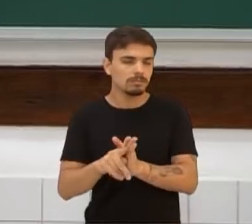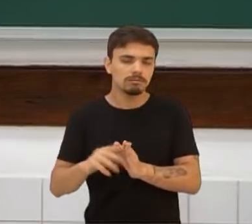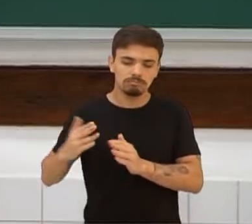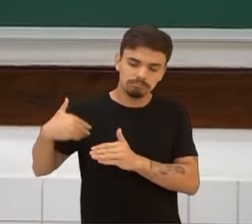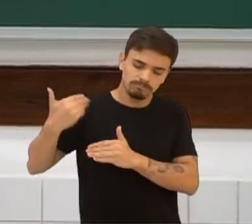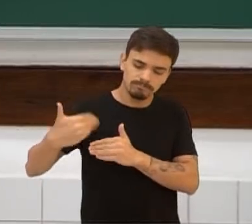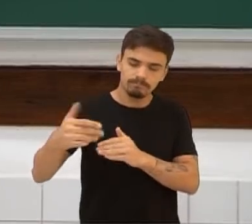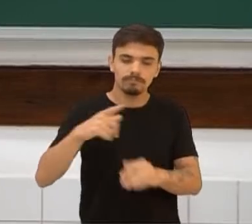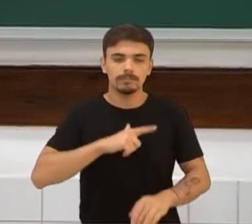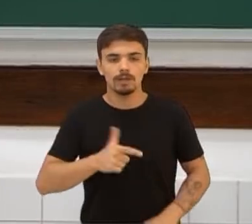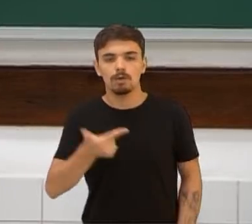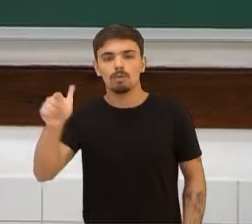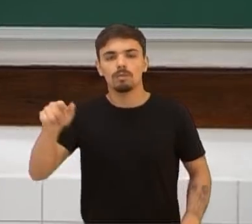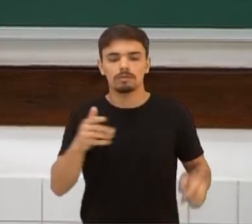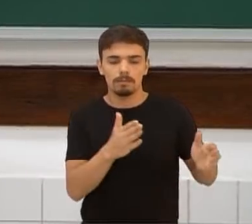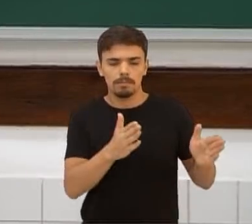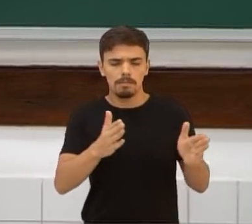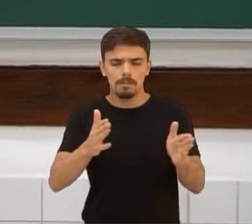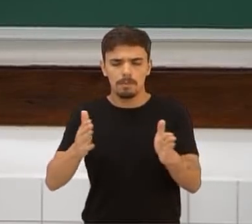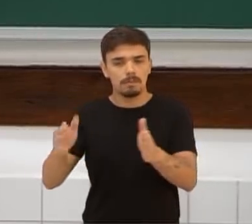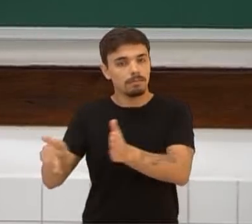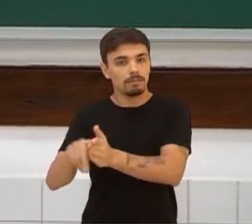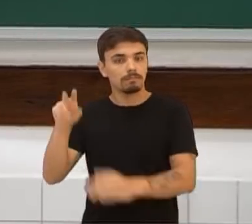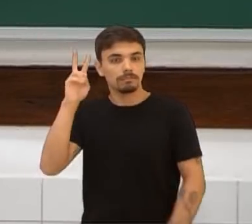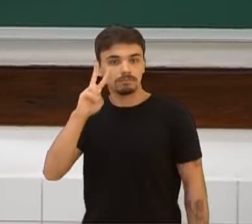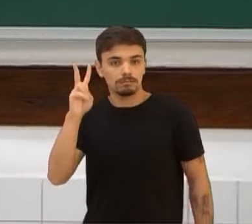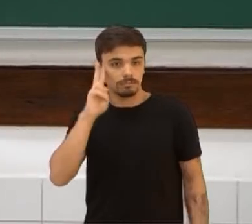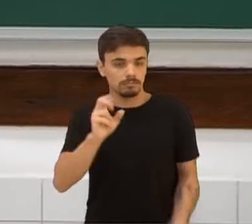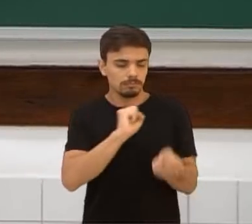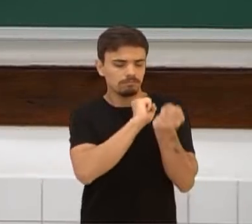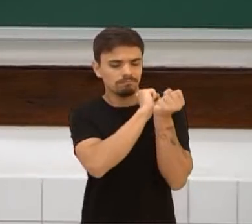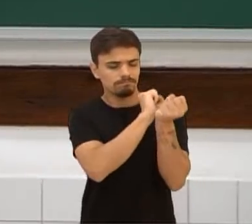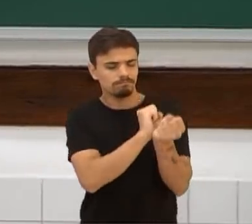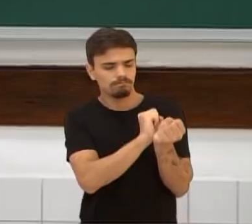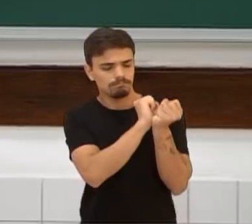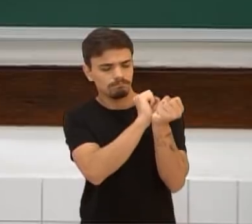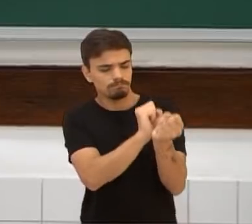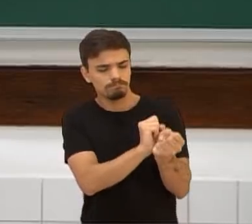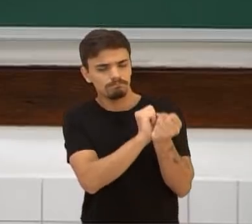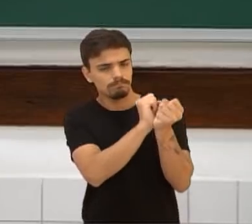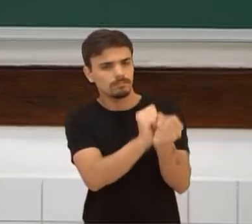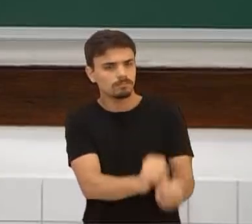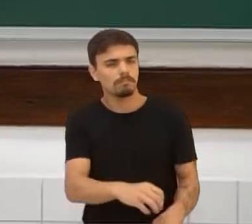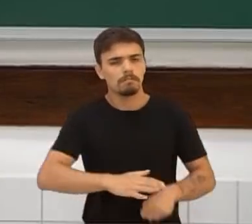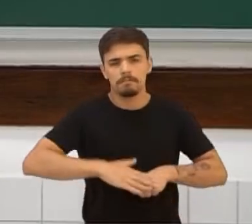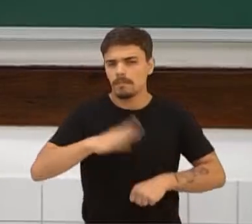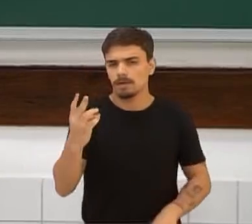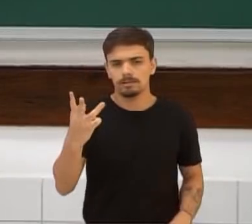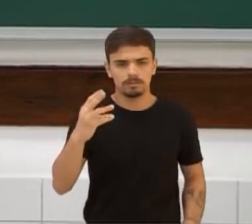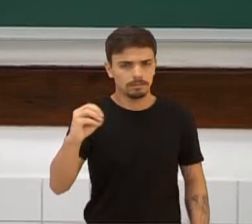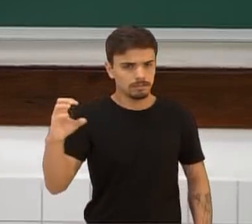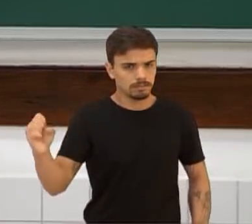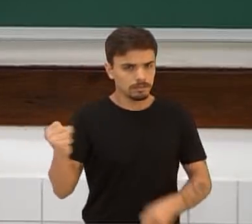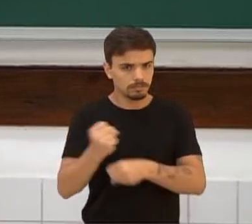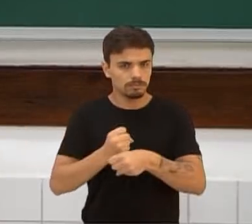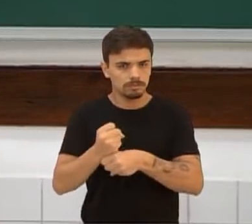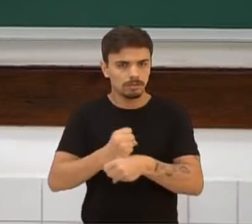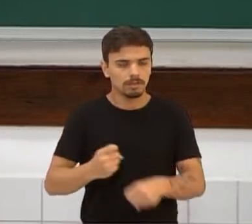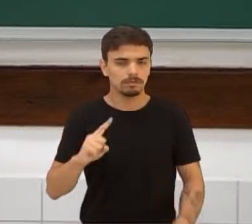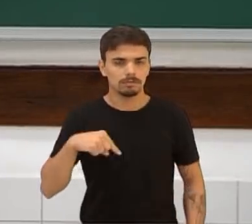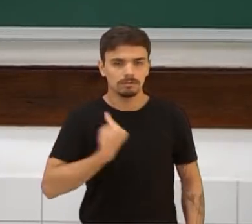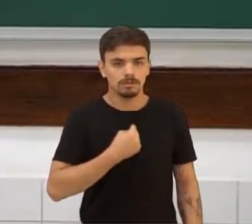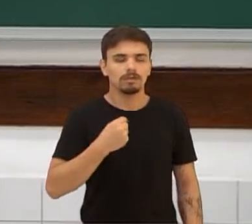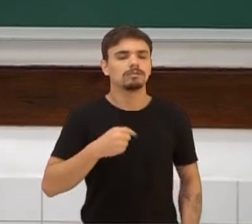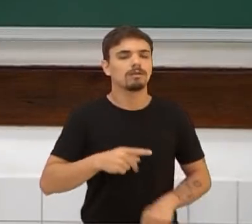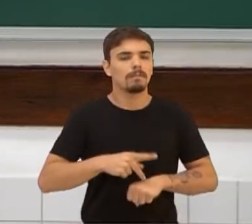decorrente dela nós temos um processo histórico de escravidão que levou mais de 300 anos no nosso país. E